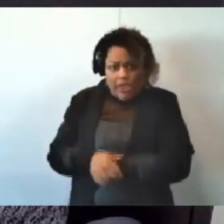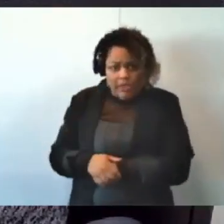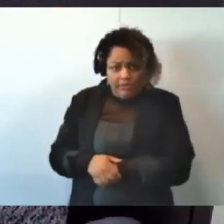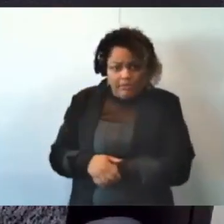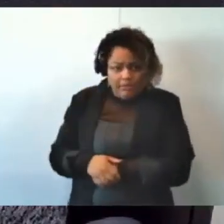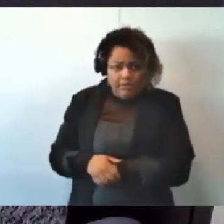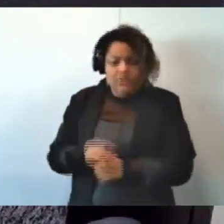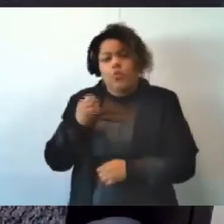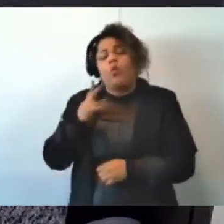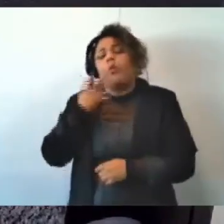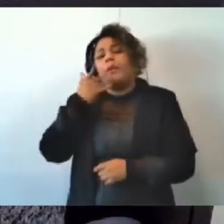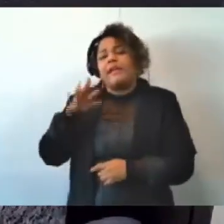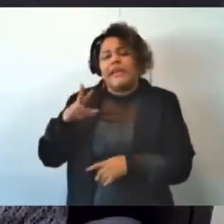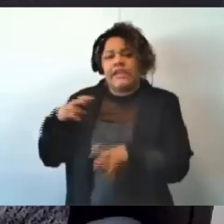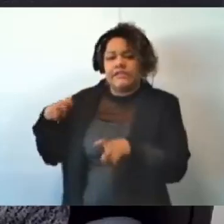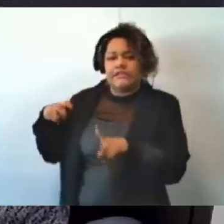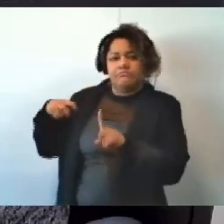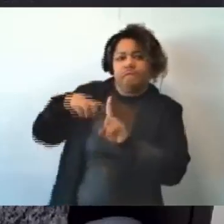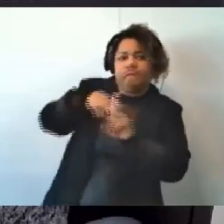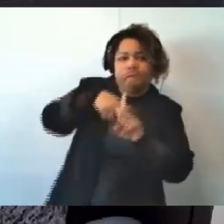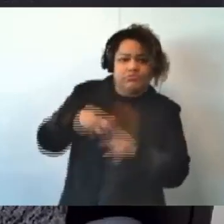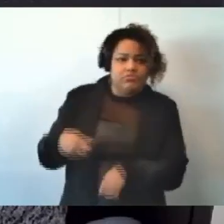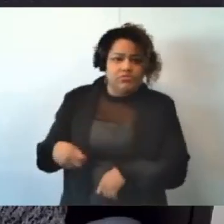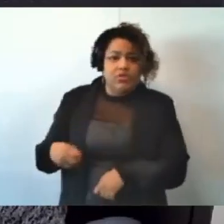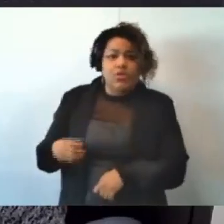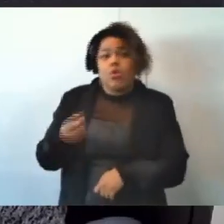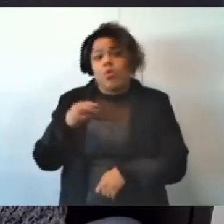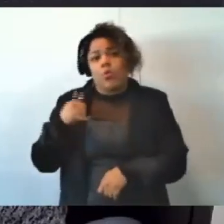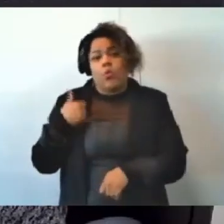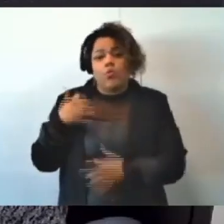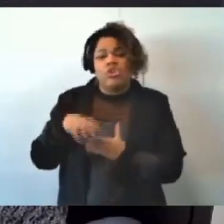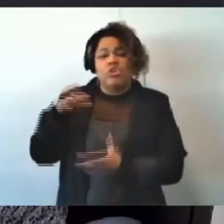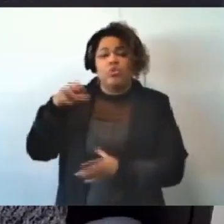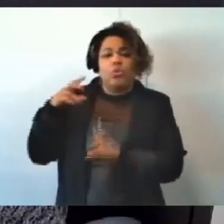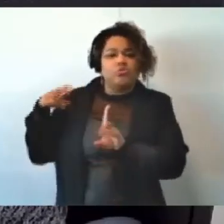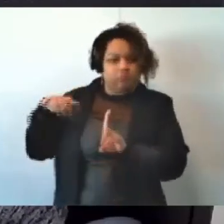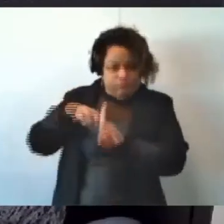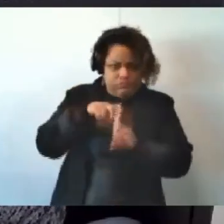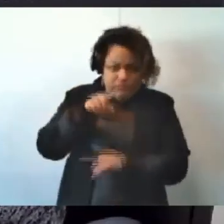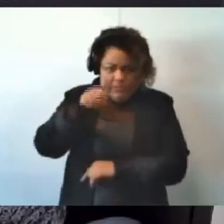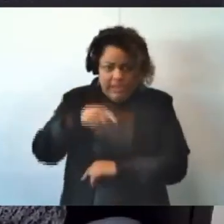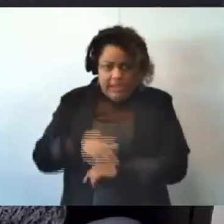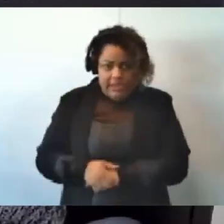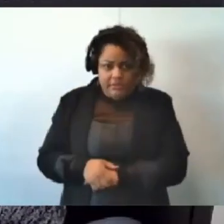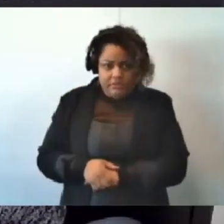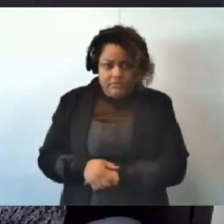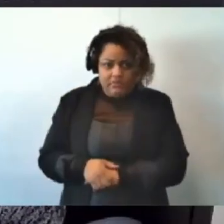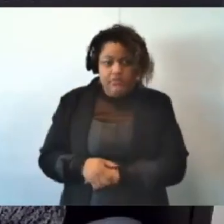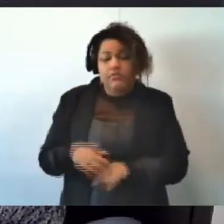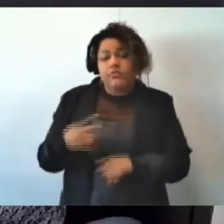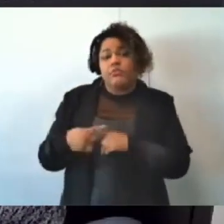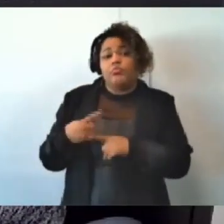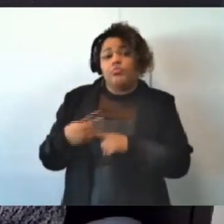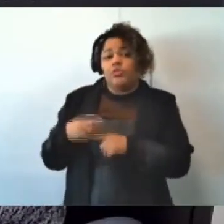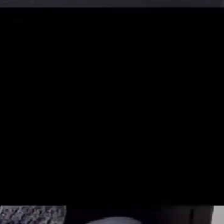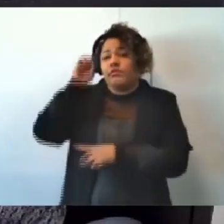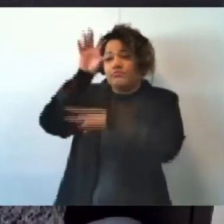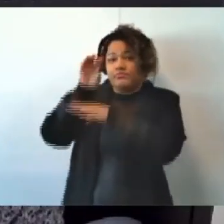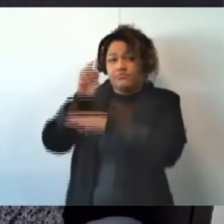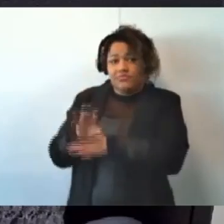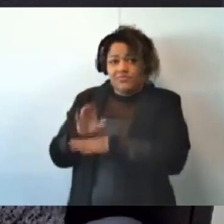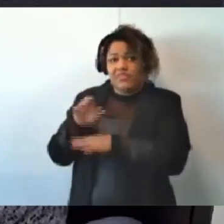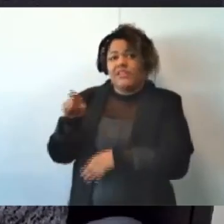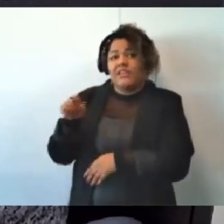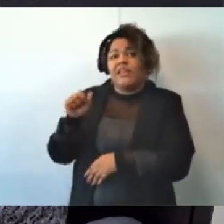uma pessoa, um idoso? Os sinais da Chateaubriand, inclusive, foram diminuídos.